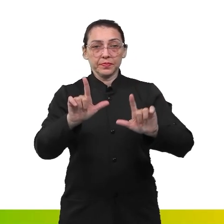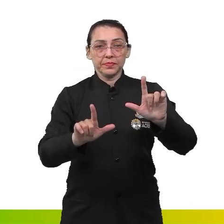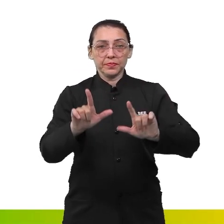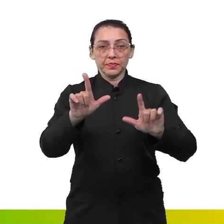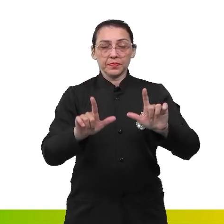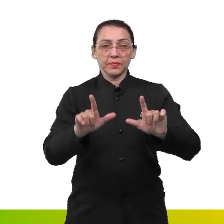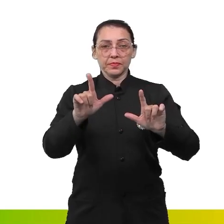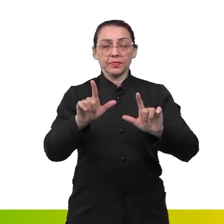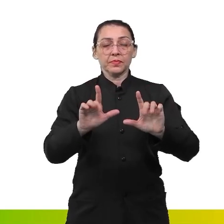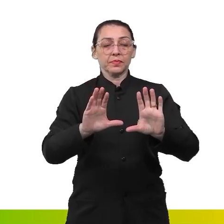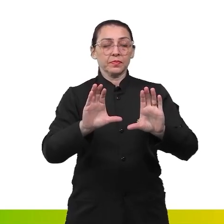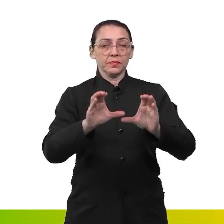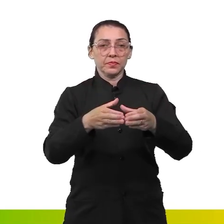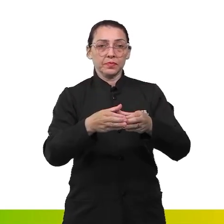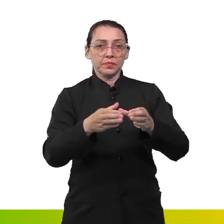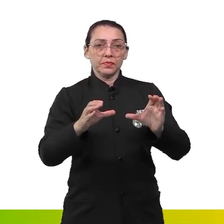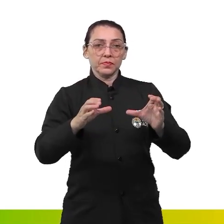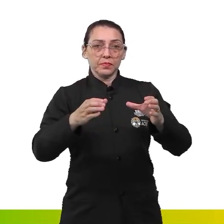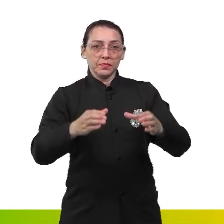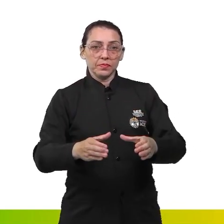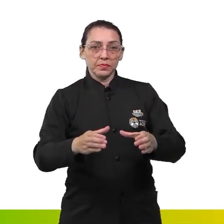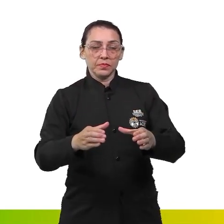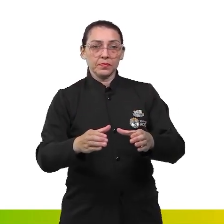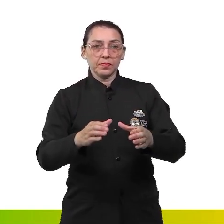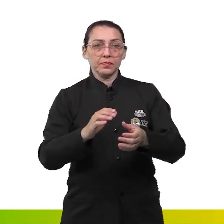no bairro, na comunidade, que é a